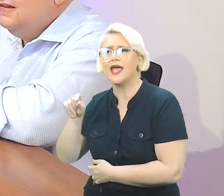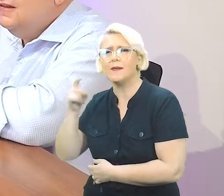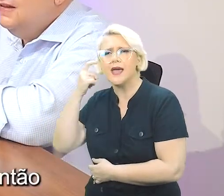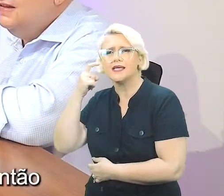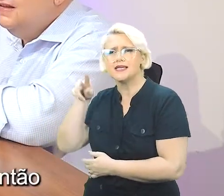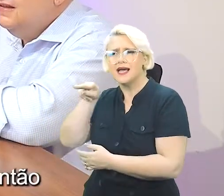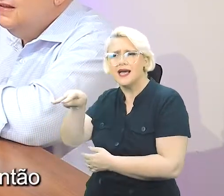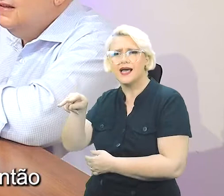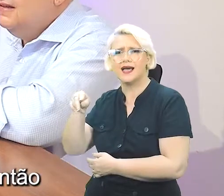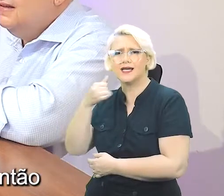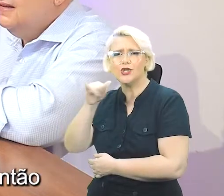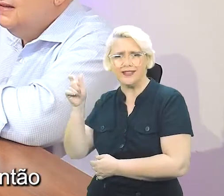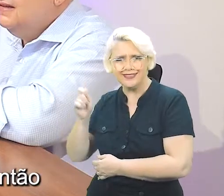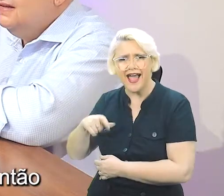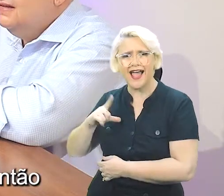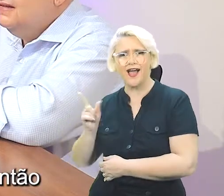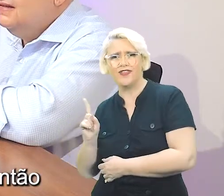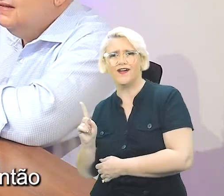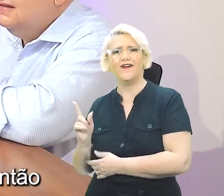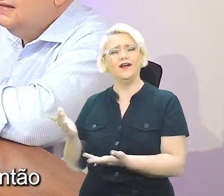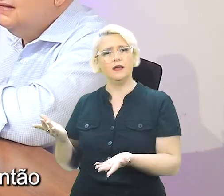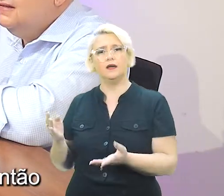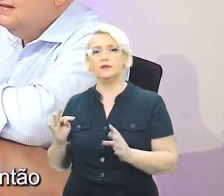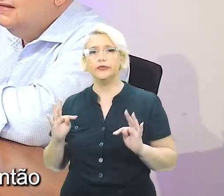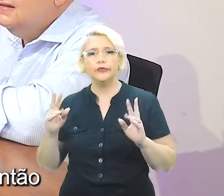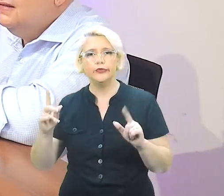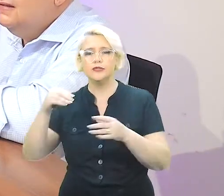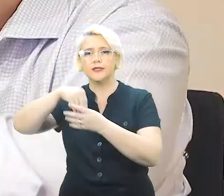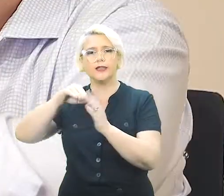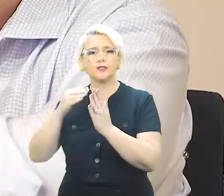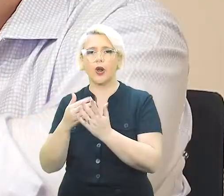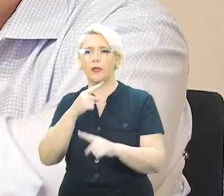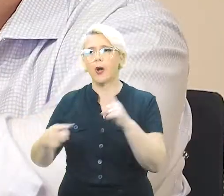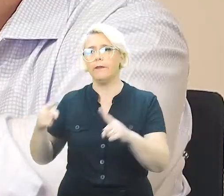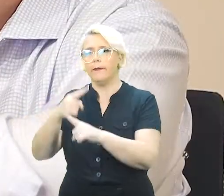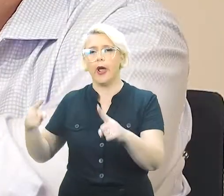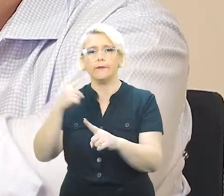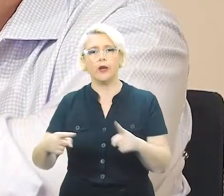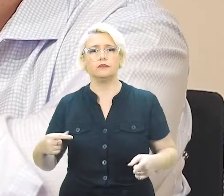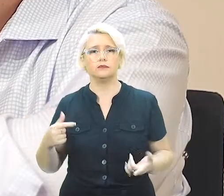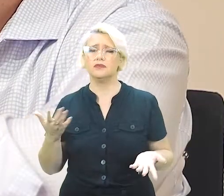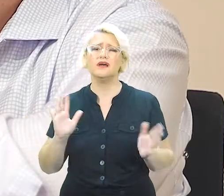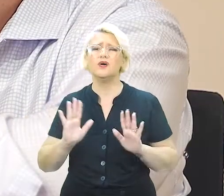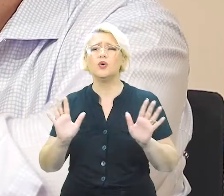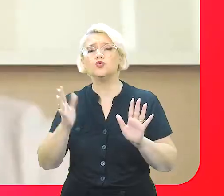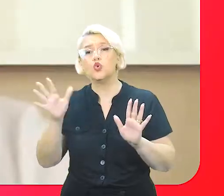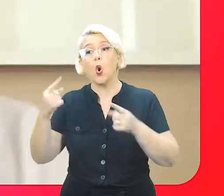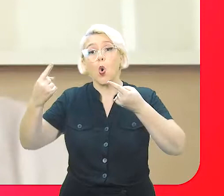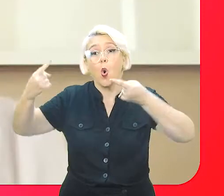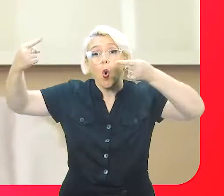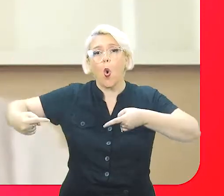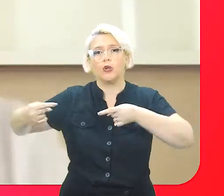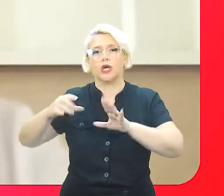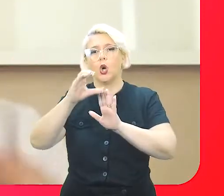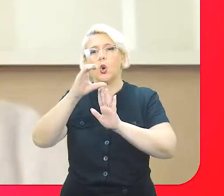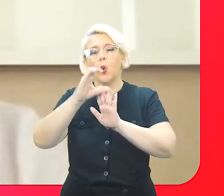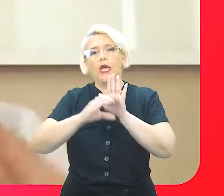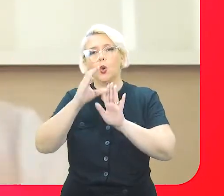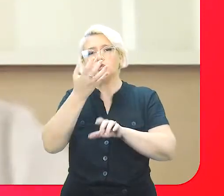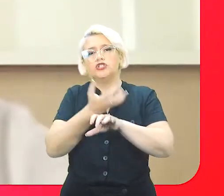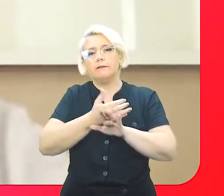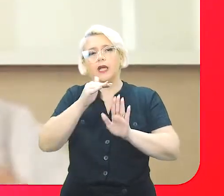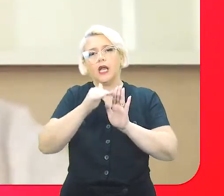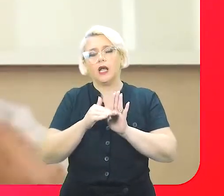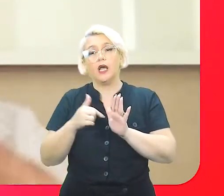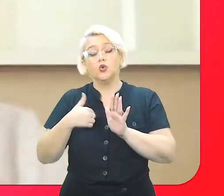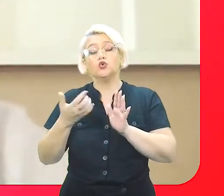Sim. Agora, tudo isso é negado pela escola. Então, eu não sou contra o currículo, eu sou contra como o